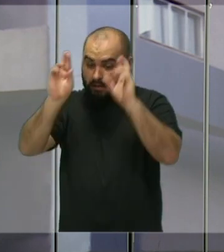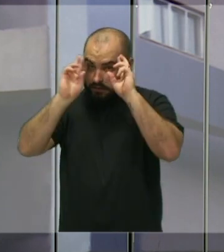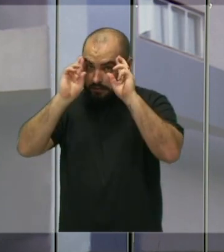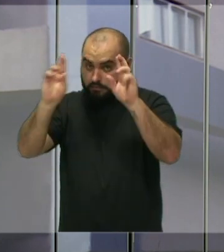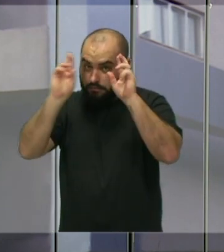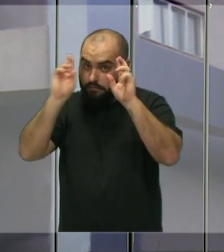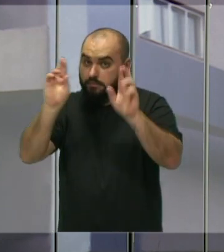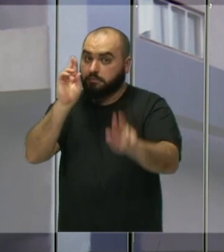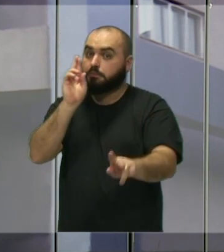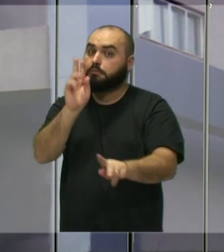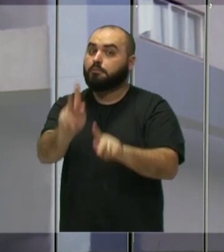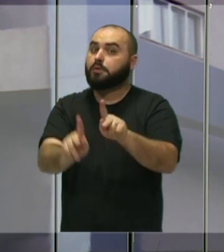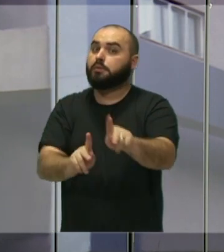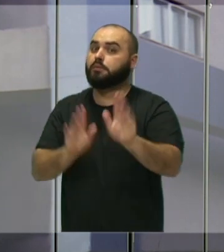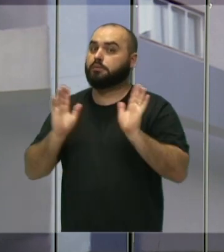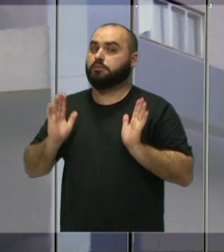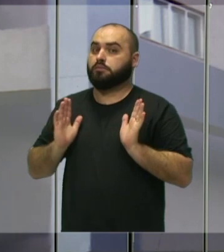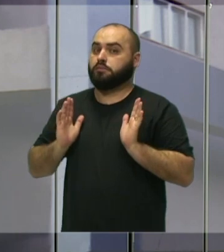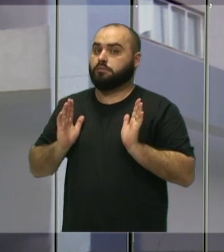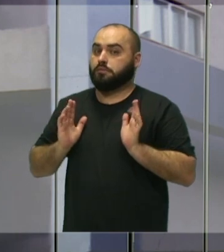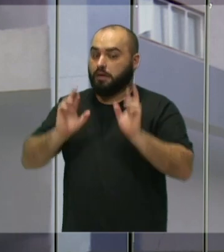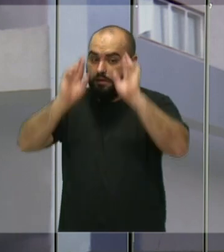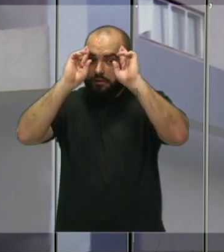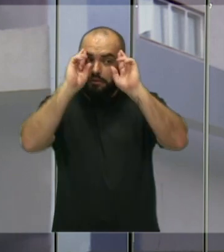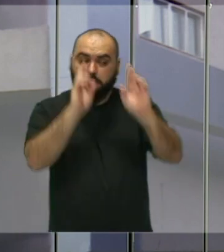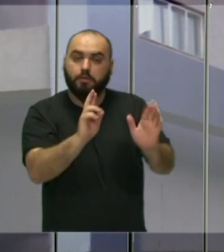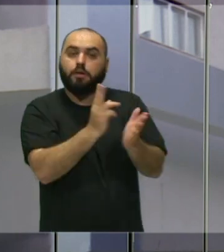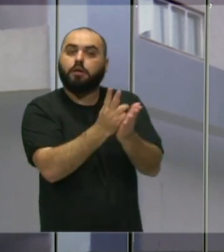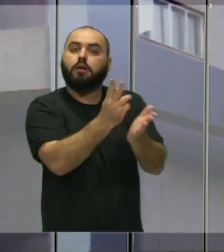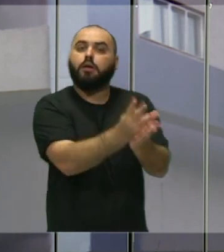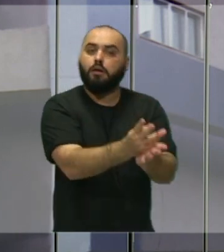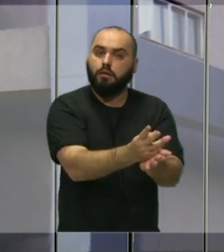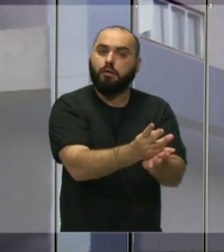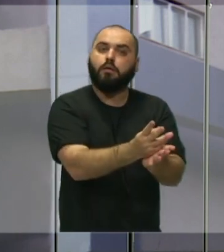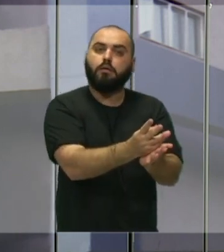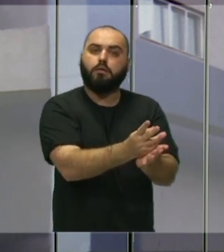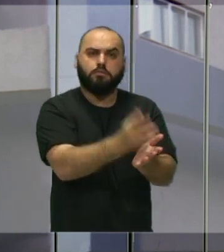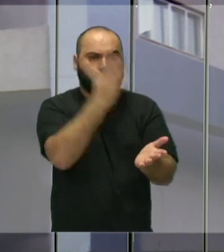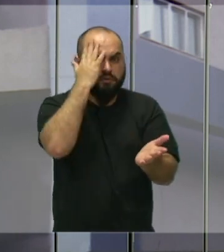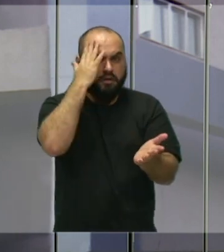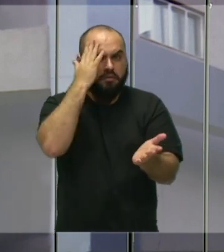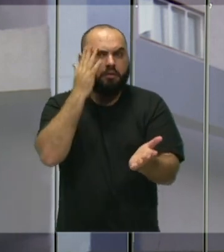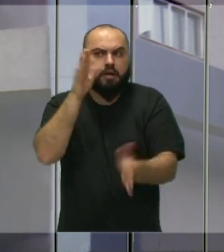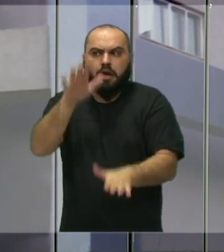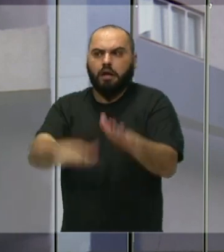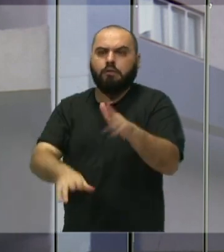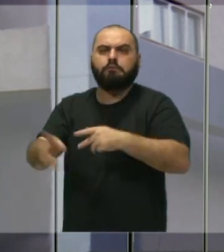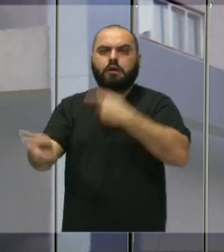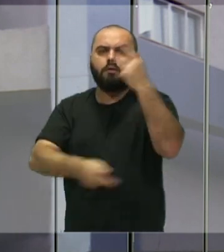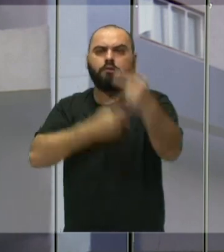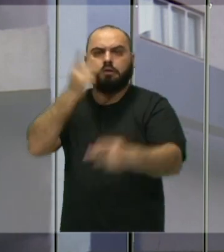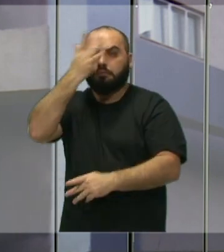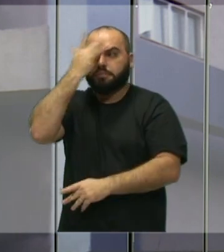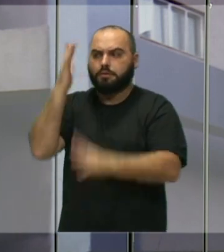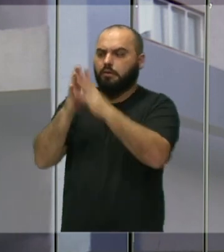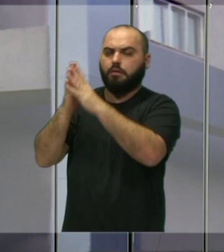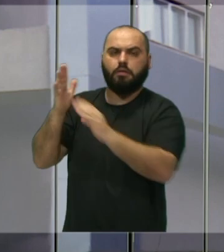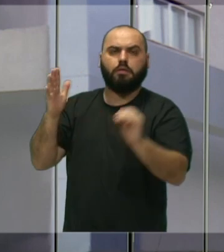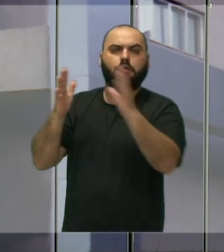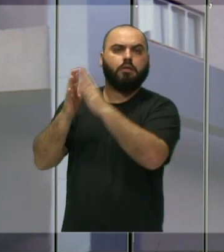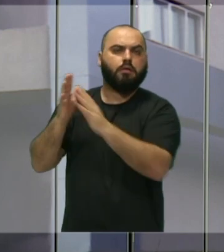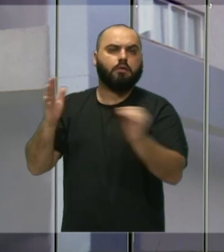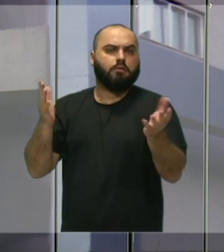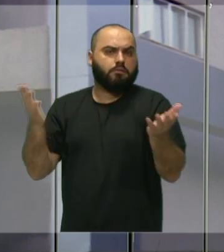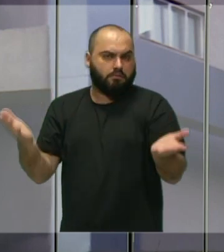posição em que nós nos colocamos, onde tudo que nós falamos é visto como um espelho muitas vezes, e saber